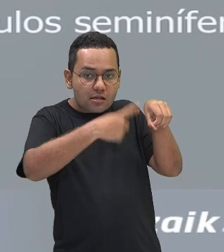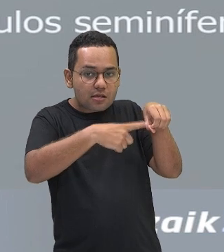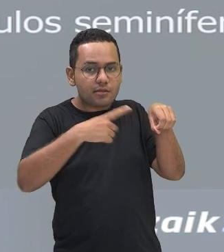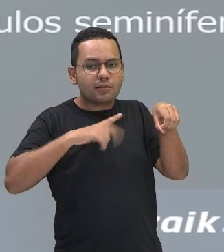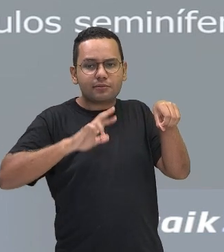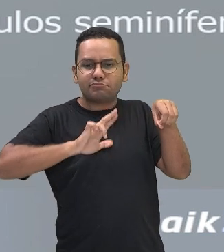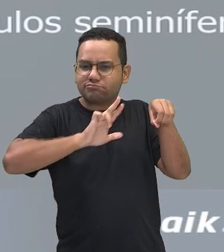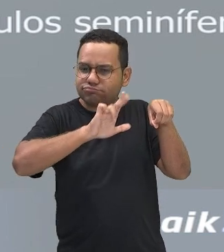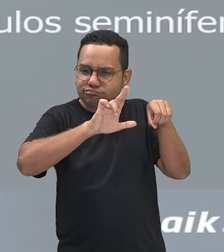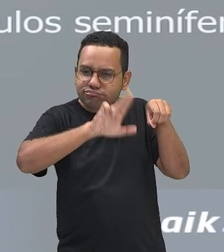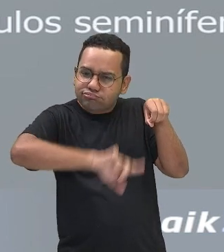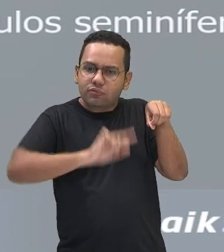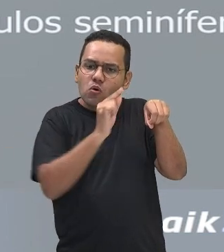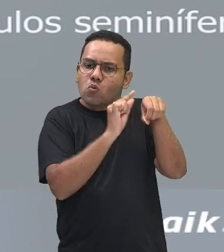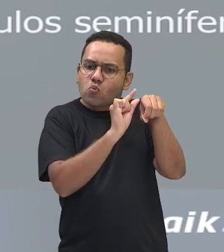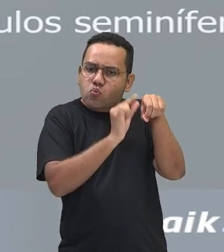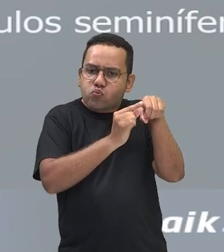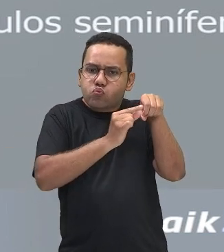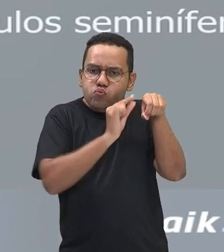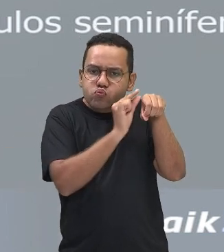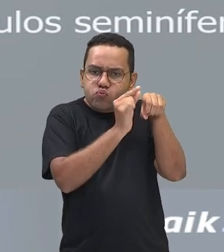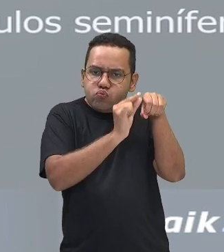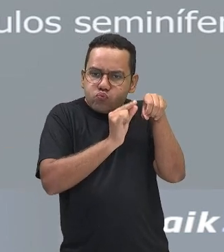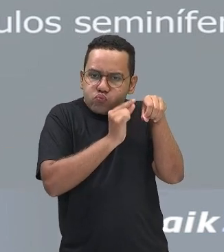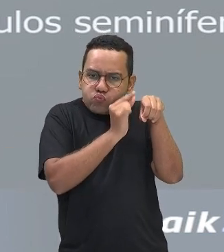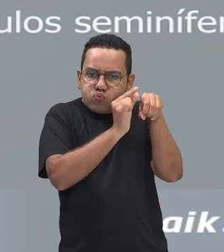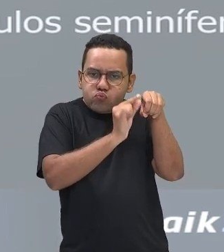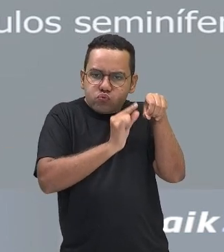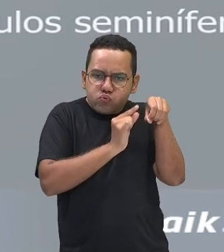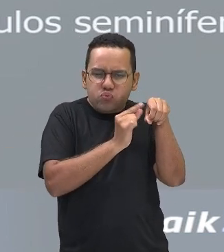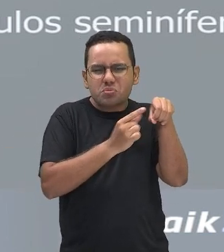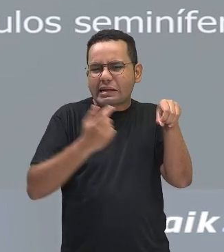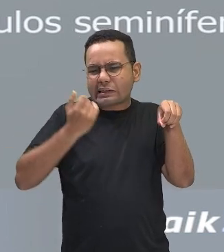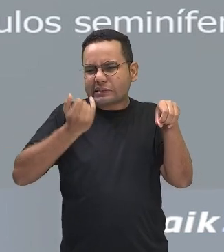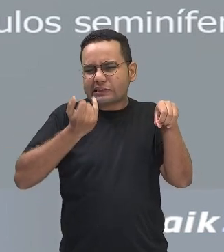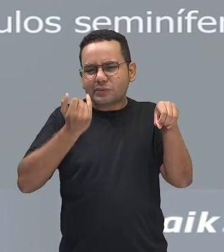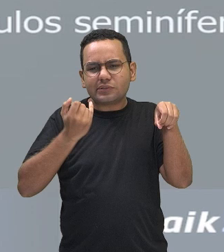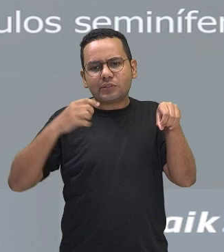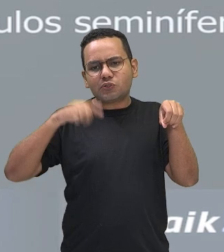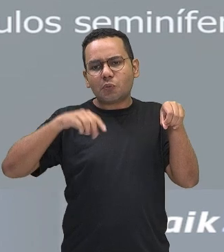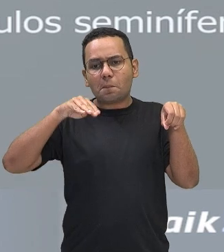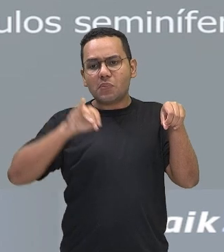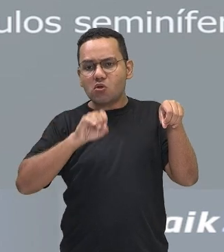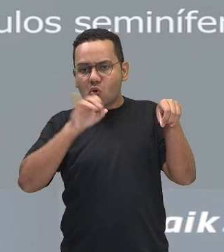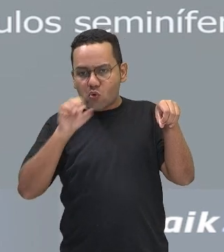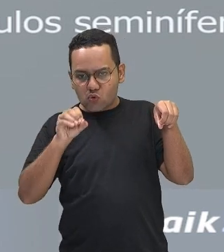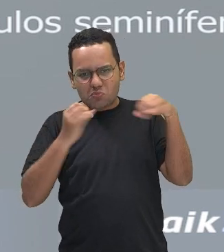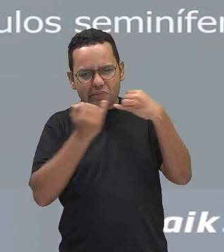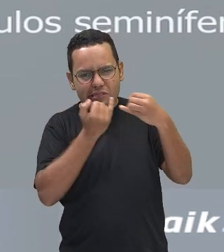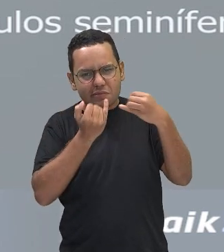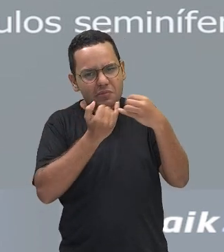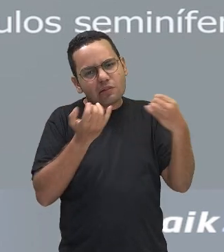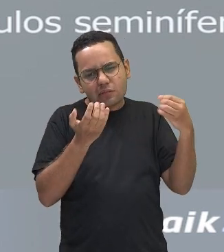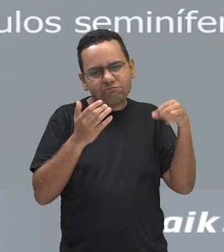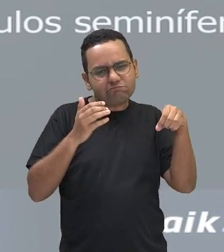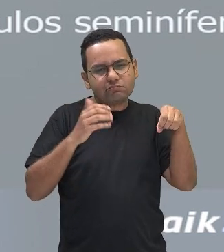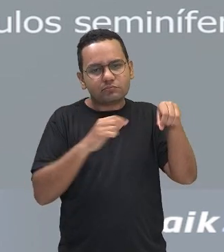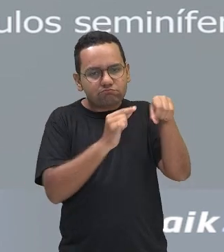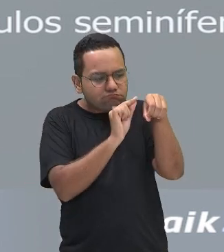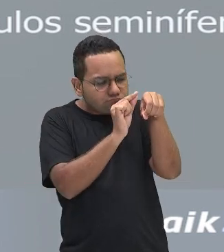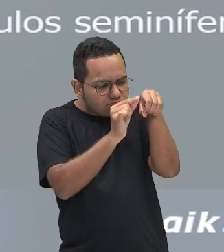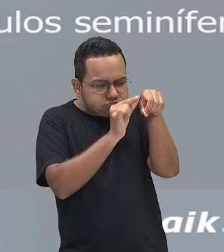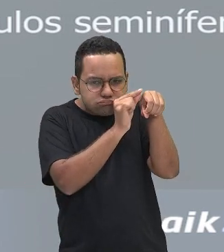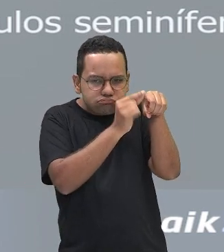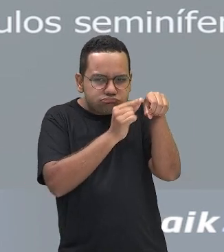túbulos seminíferos, parece um pouco ali com a estrutura do macarrão, que a gente chama popularmente de miojo, é o macarrão instantâneo, é só para